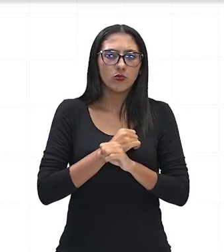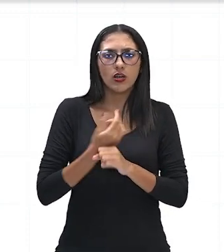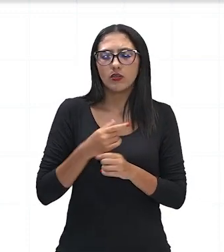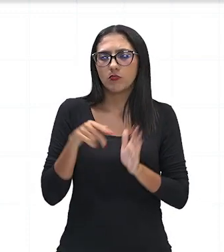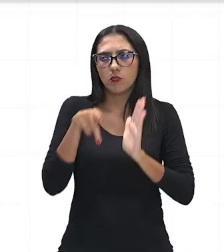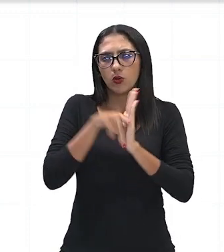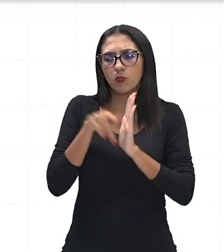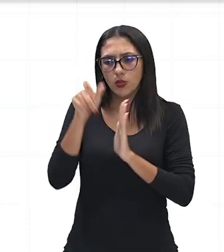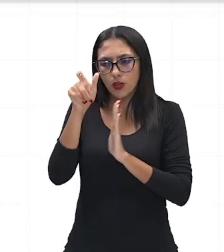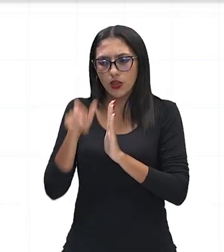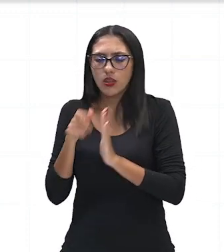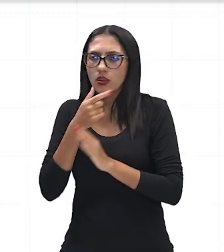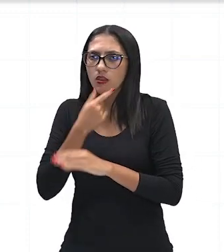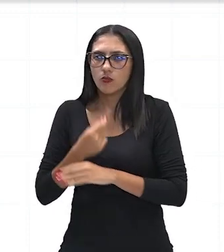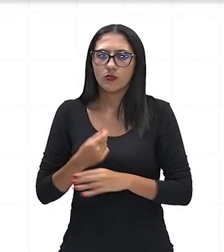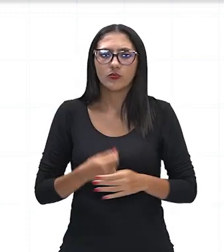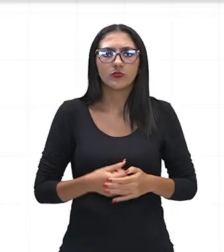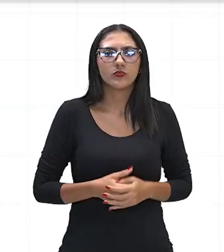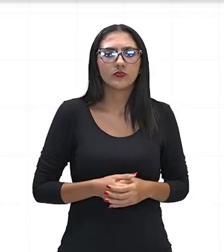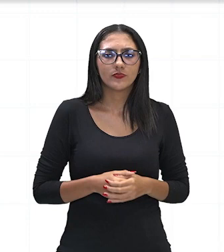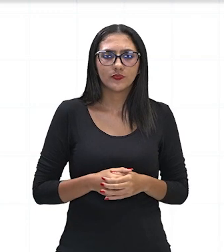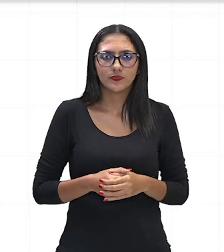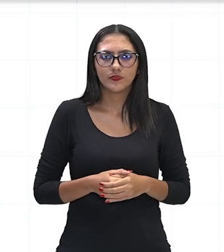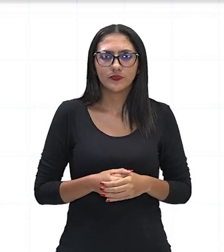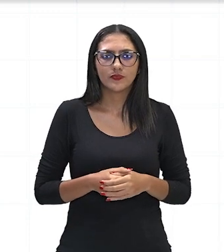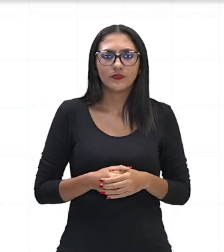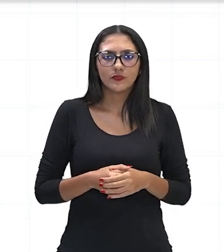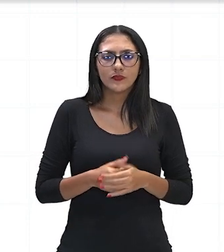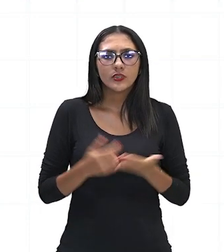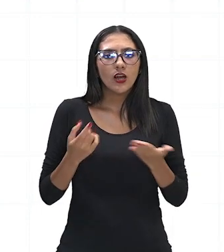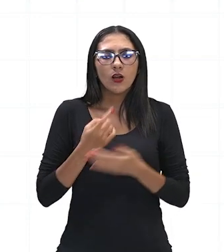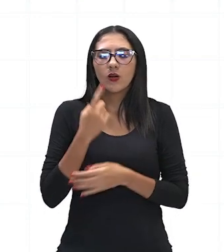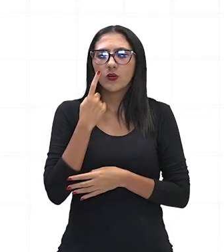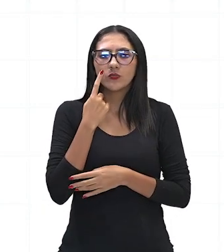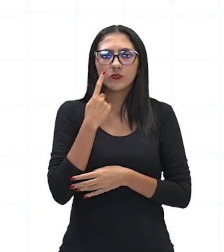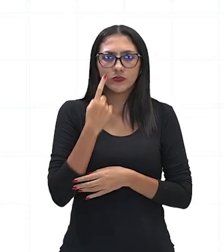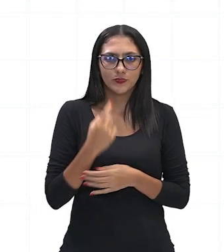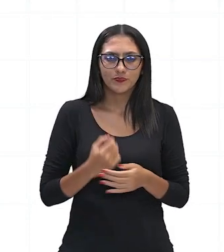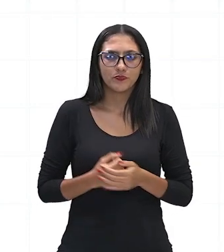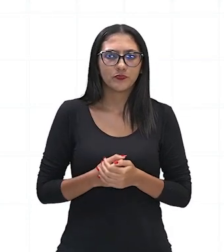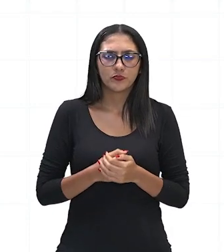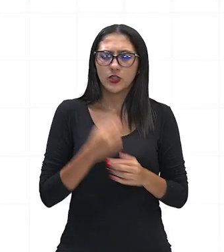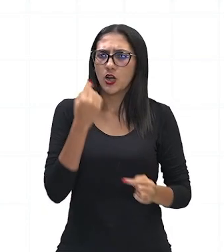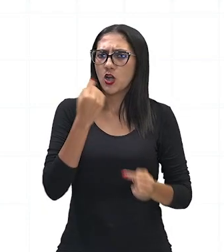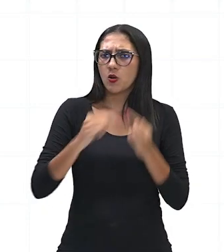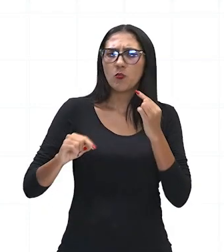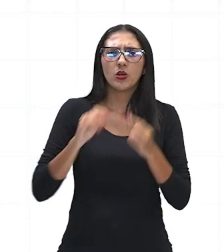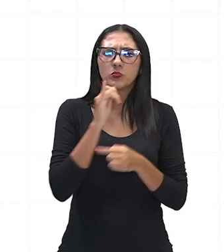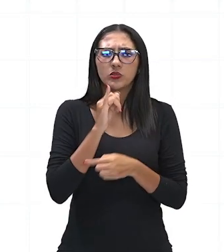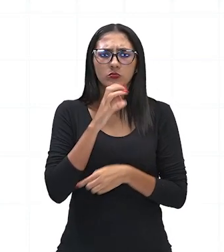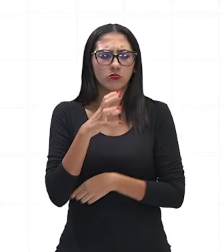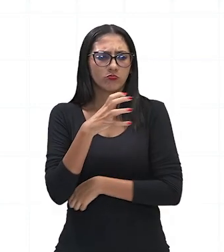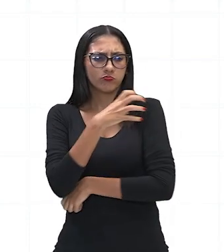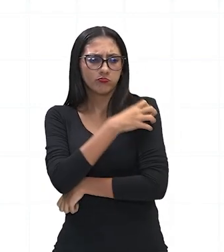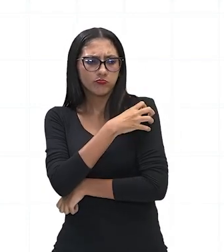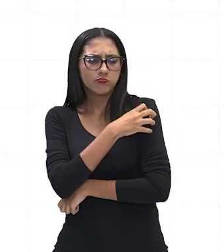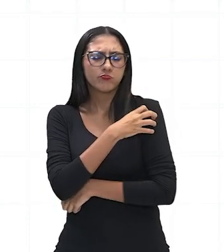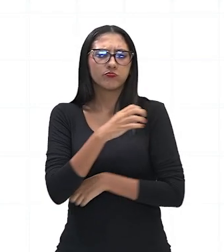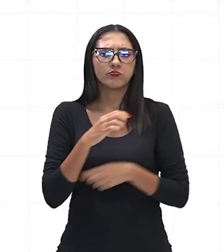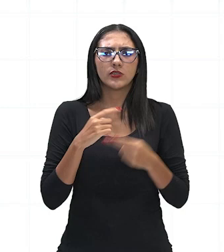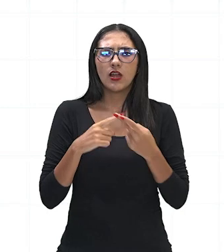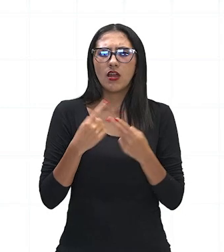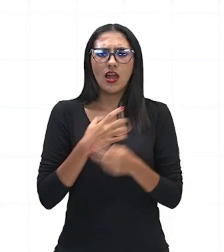atleta. Falando agora sobre as principais regras do Muay Thai, é proibido morder, cuspir,